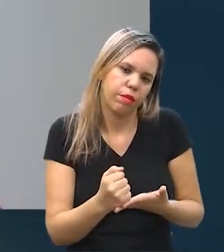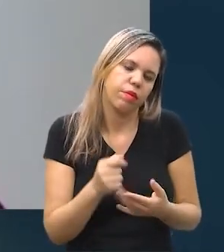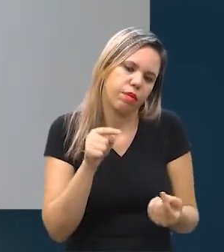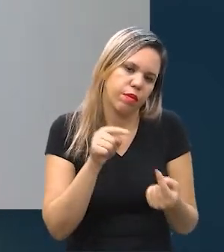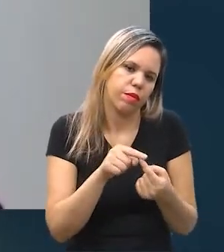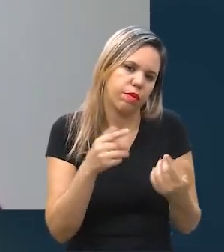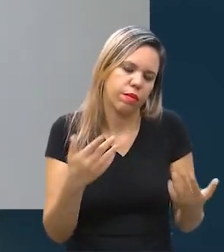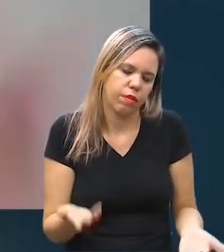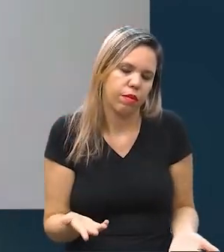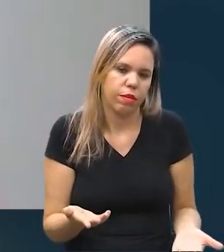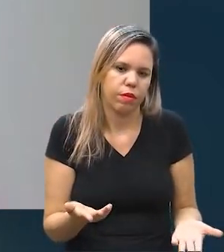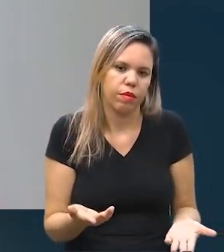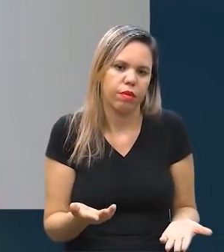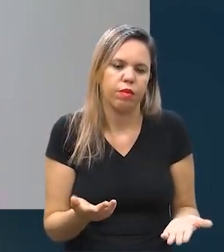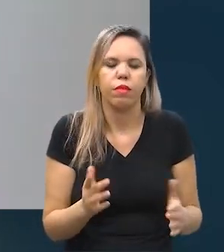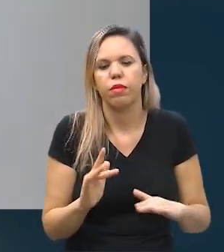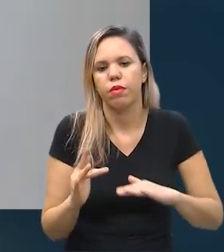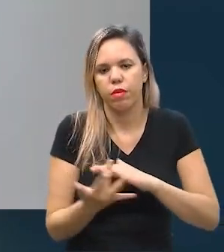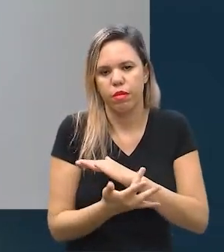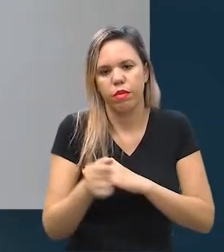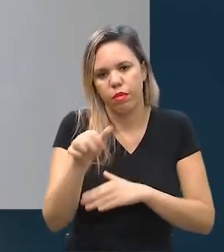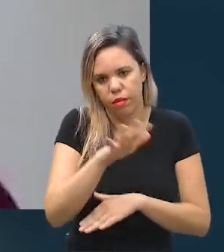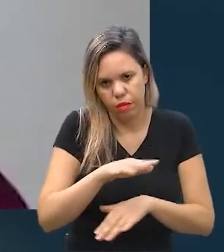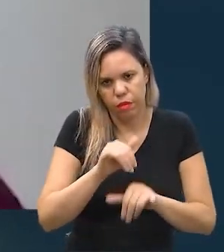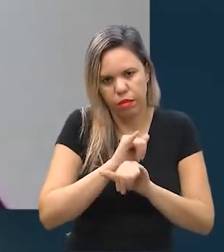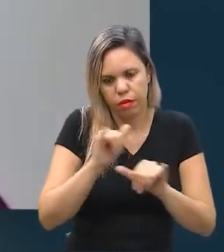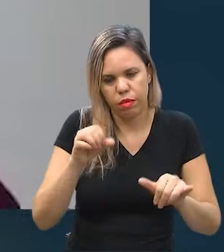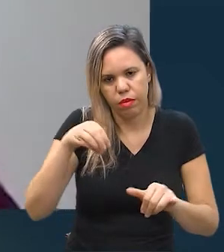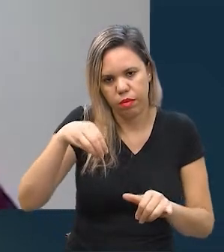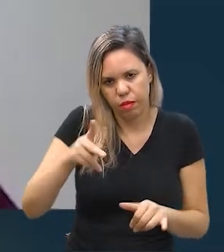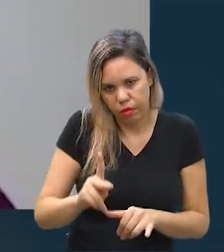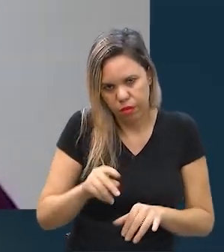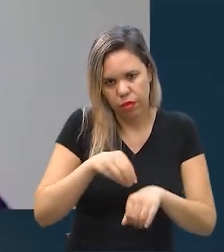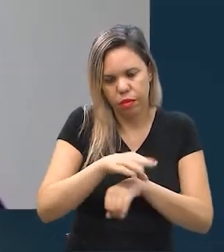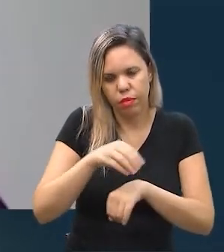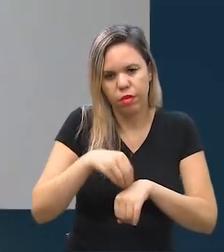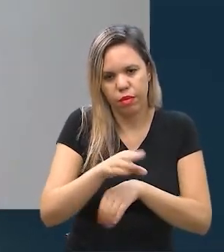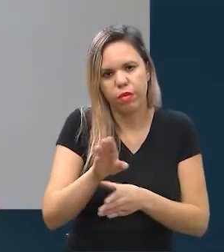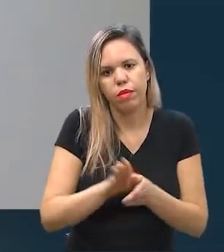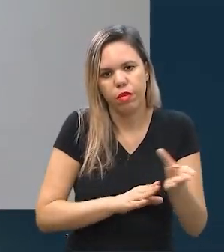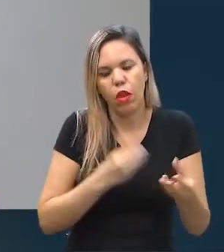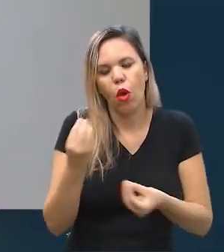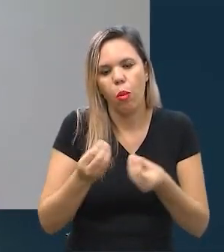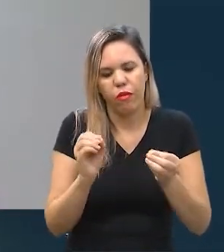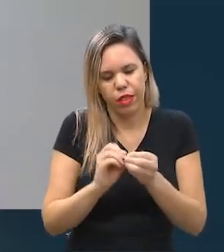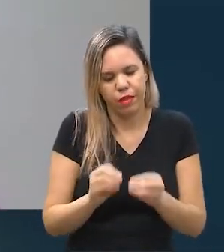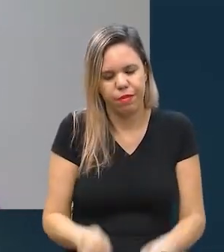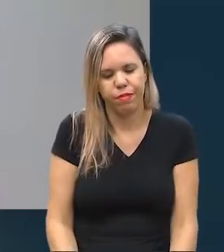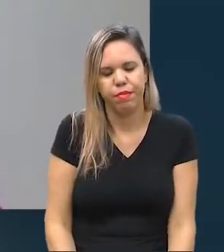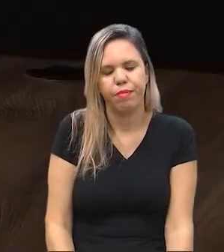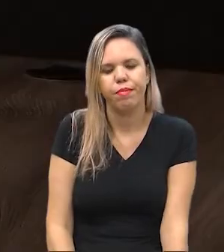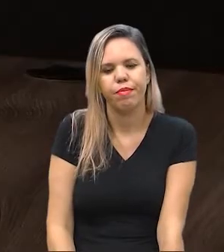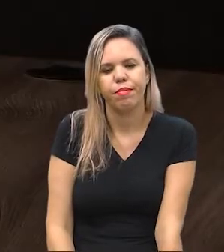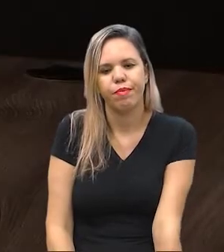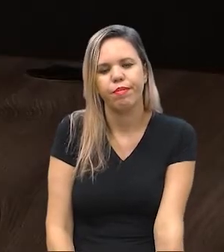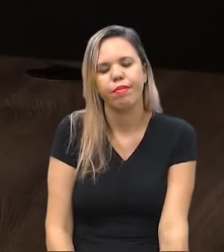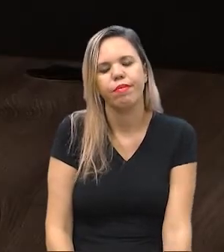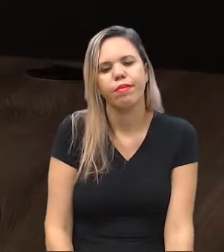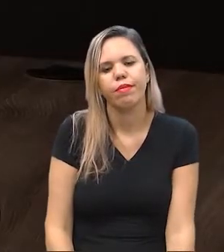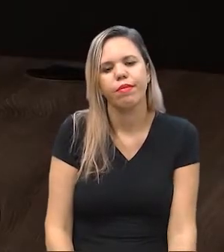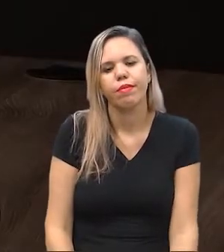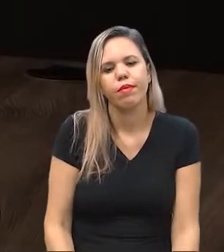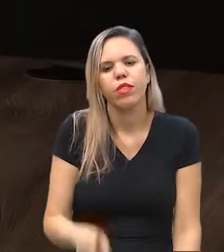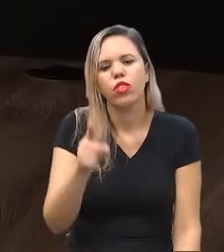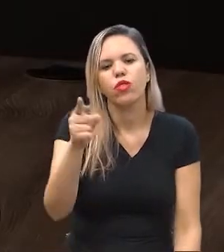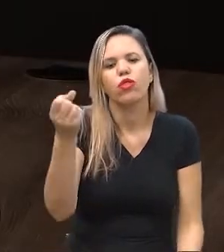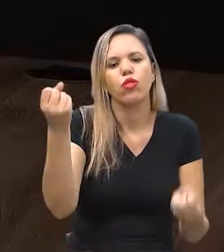nesse sentido, né? Quanto ao marketing digital, no geral, a gente consegue passar toda essa orientação de como fazer. Agora eu queria que